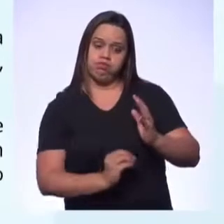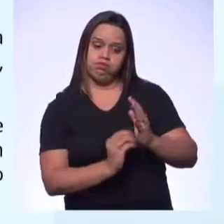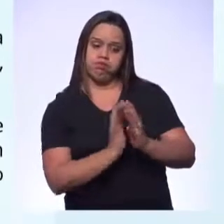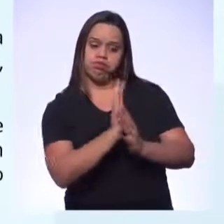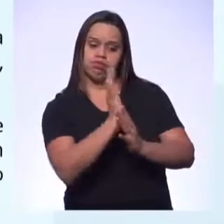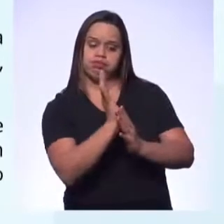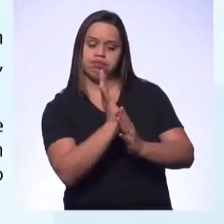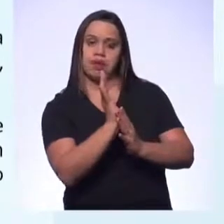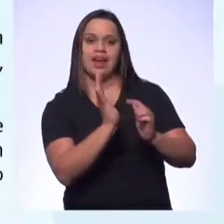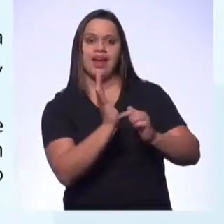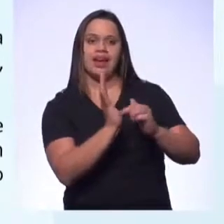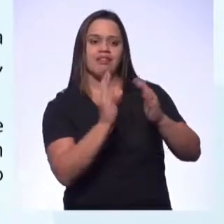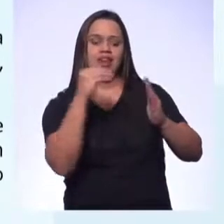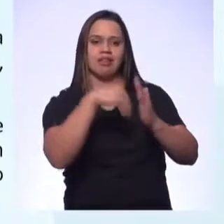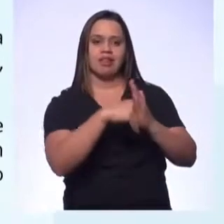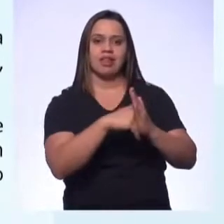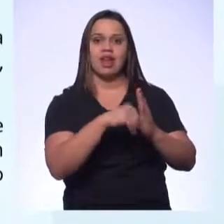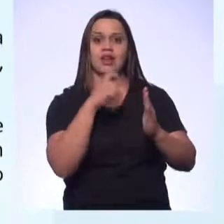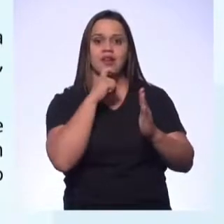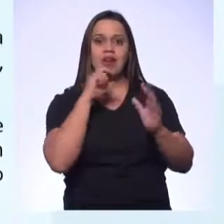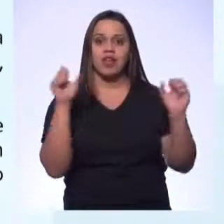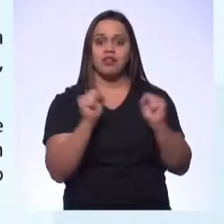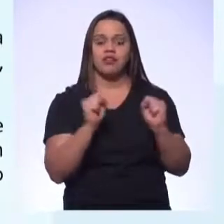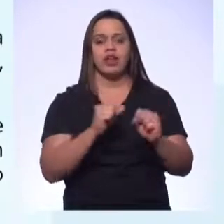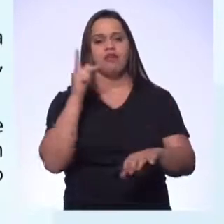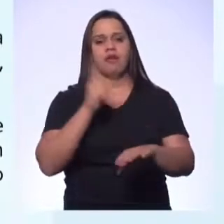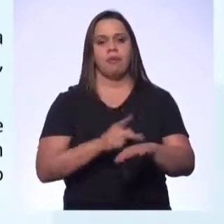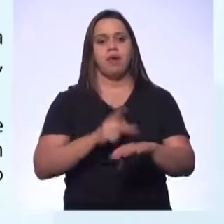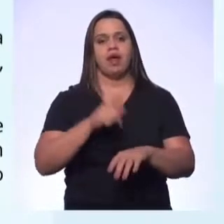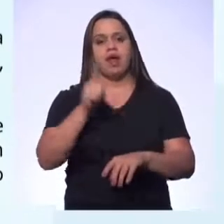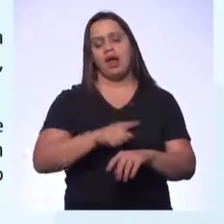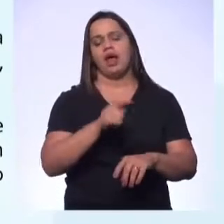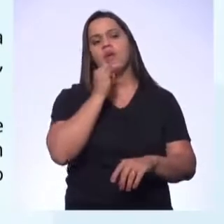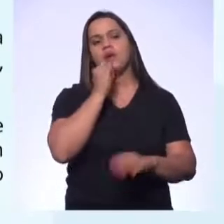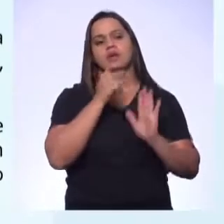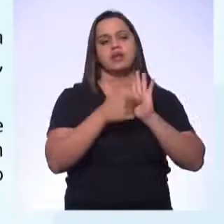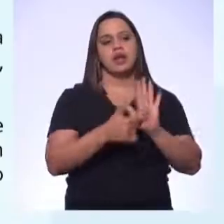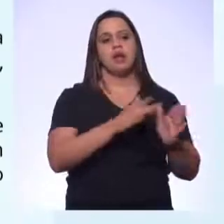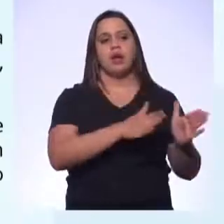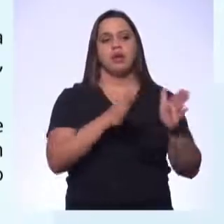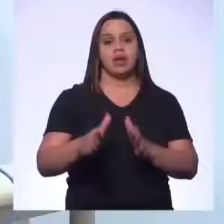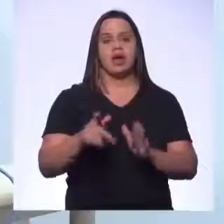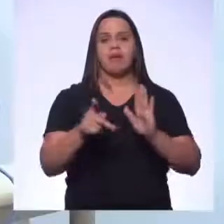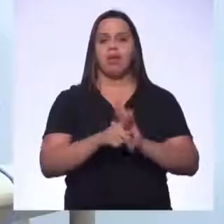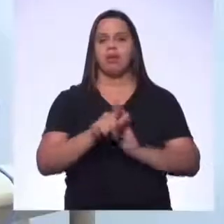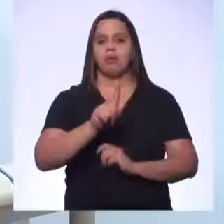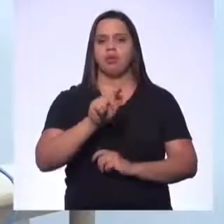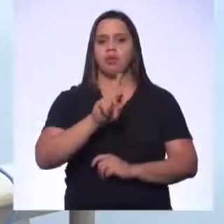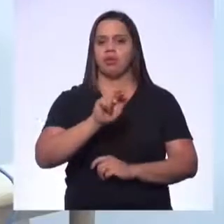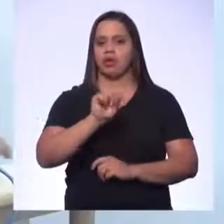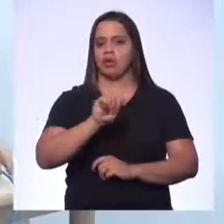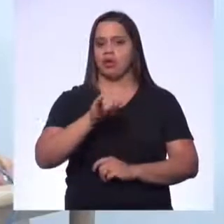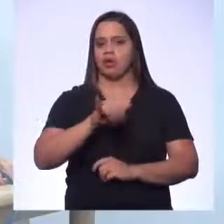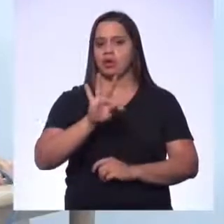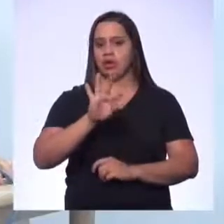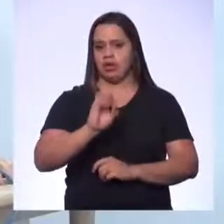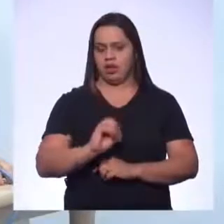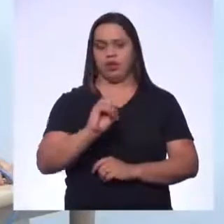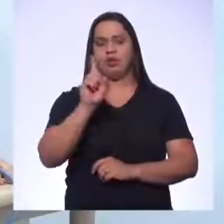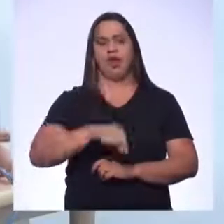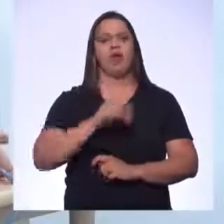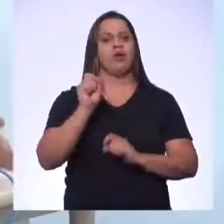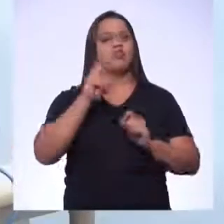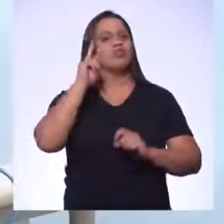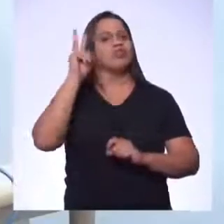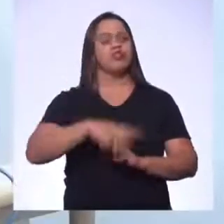fica depositado em grandes profundidades. Um exemplo desse é o processo de granito. Tá, okay? Então esse é o processo aí das